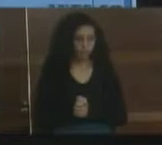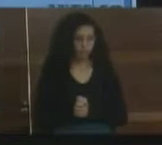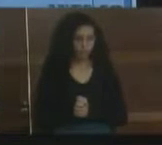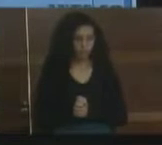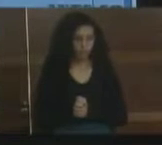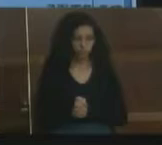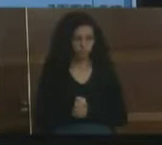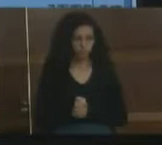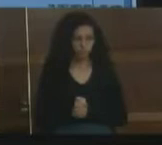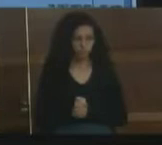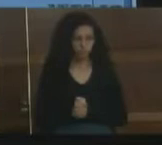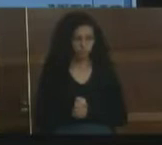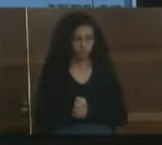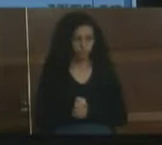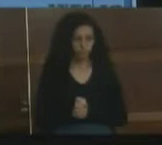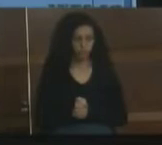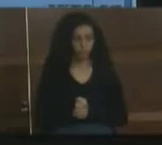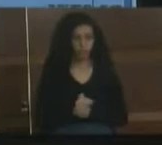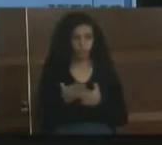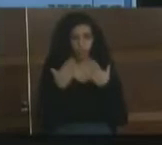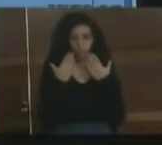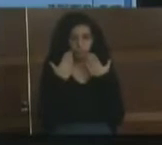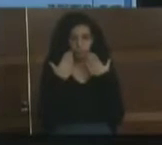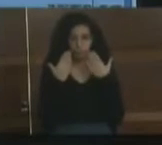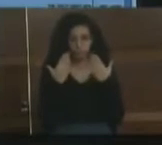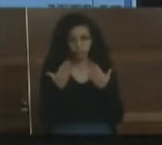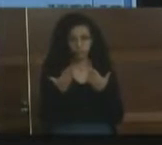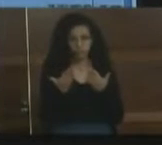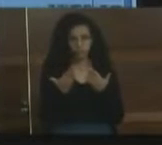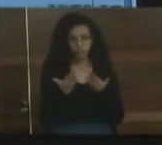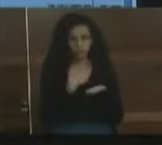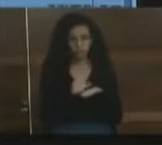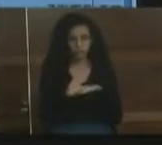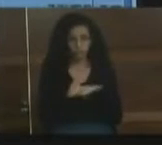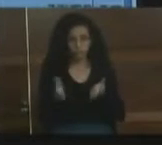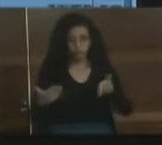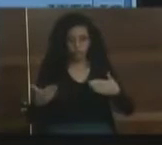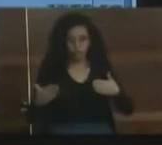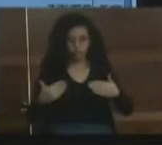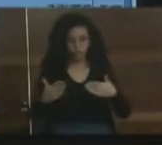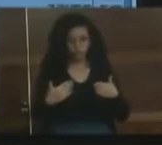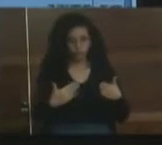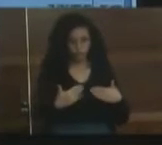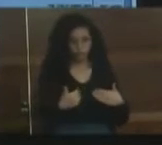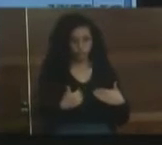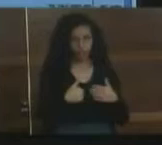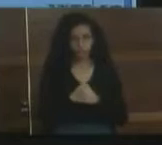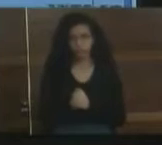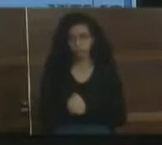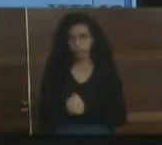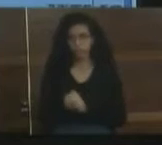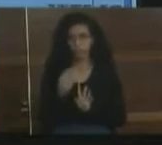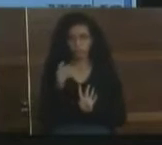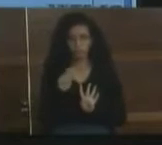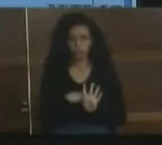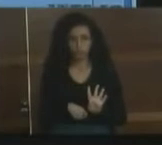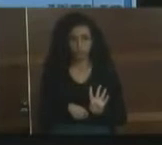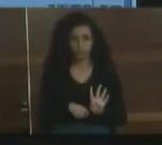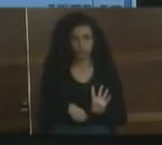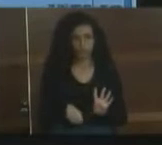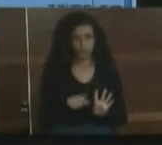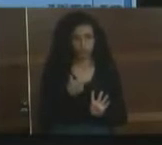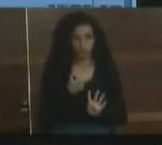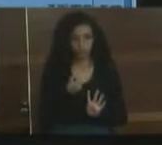e aí o demonstrativo da receita orçada com a arrecadada o terceiro quadrimestre